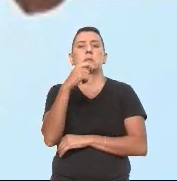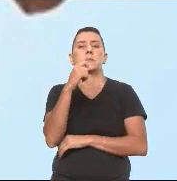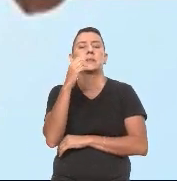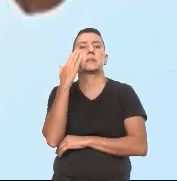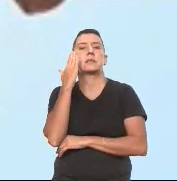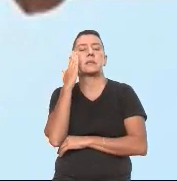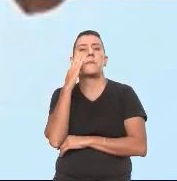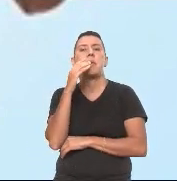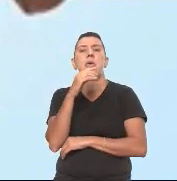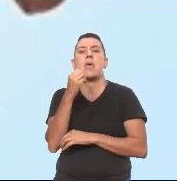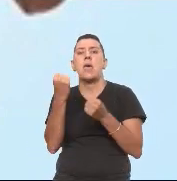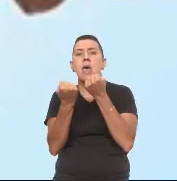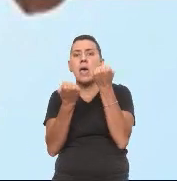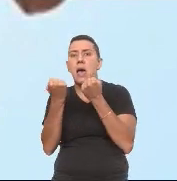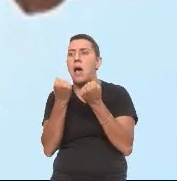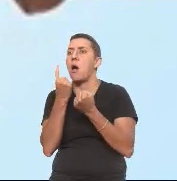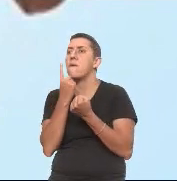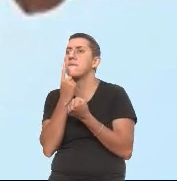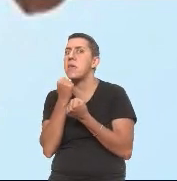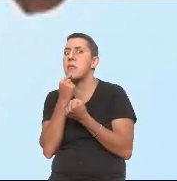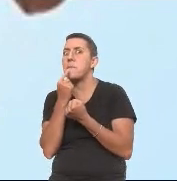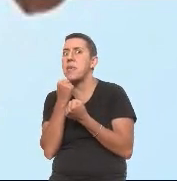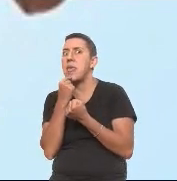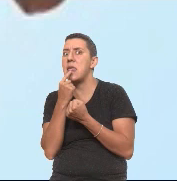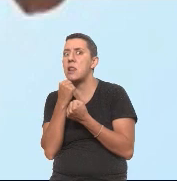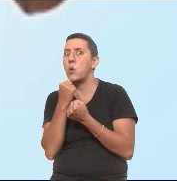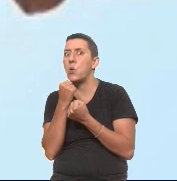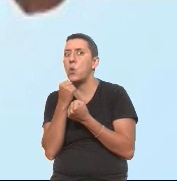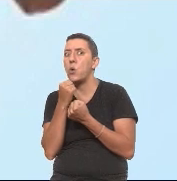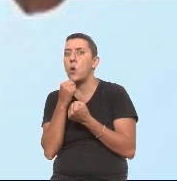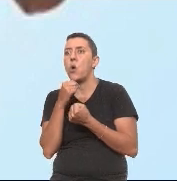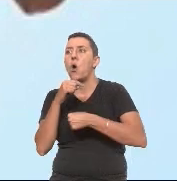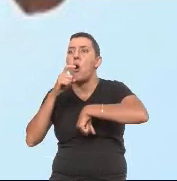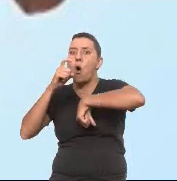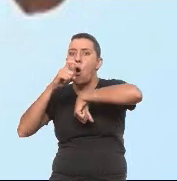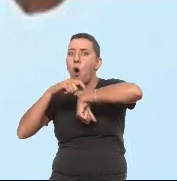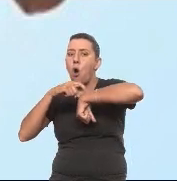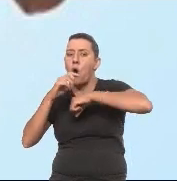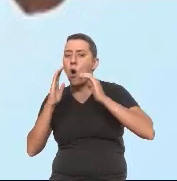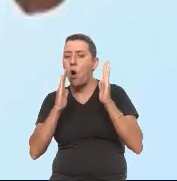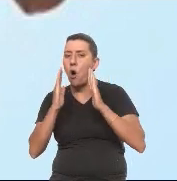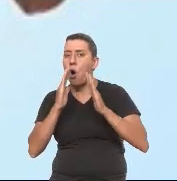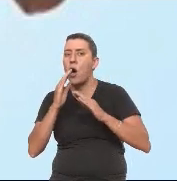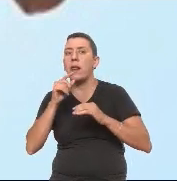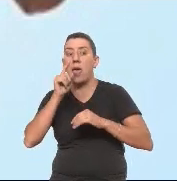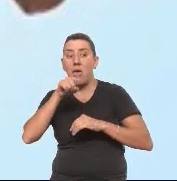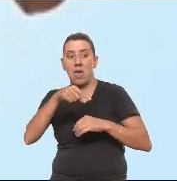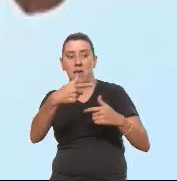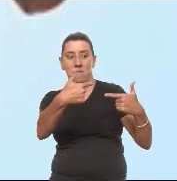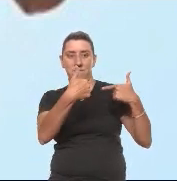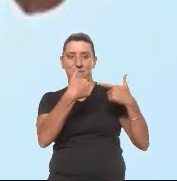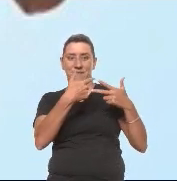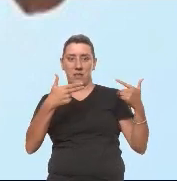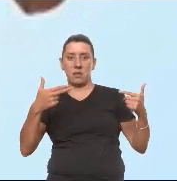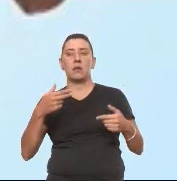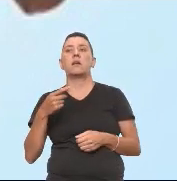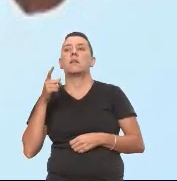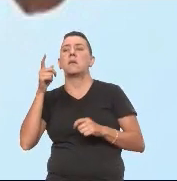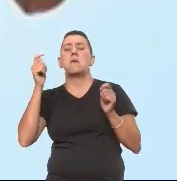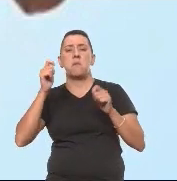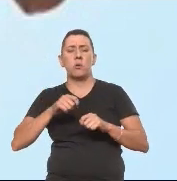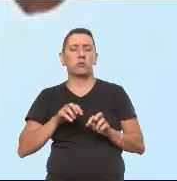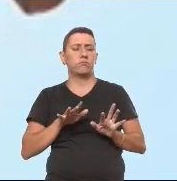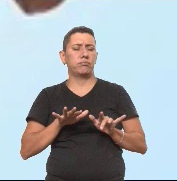cor vermelha que transitaram de tal horário tá o horário consigo já fazer toda se rastreamento dentro da minha plataforma não importa em qual